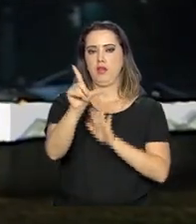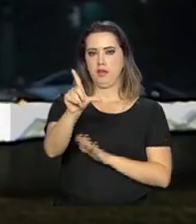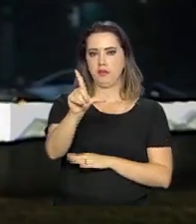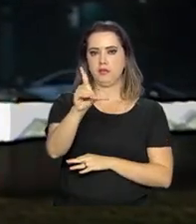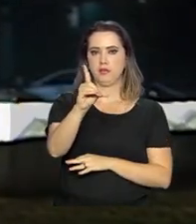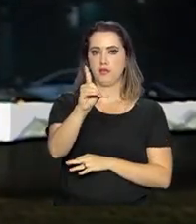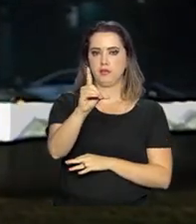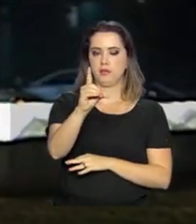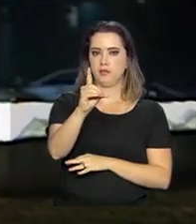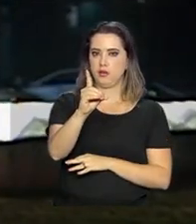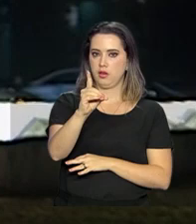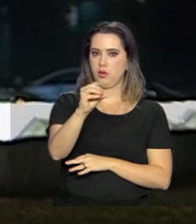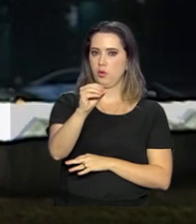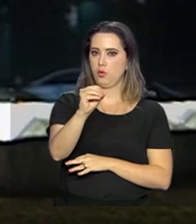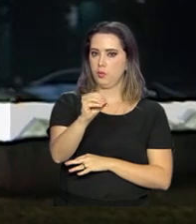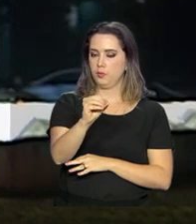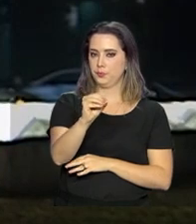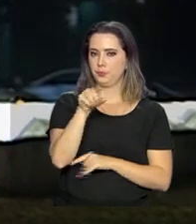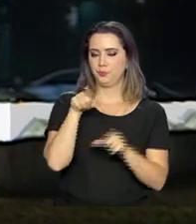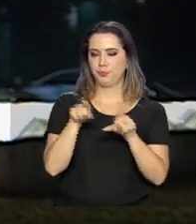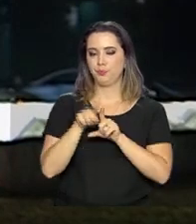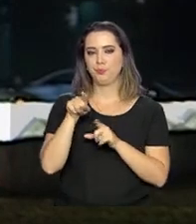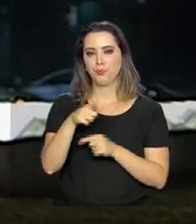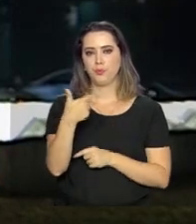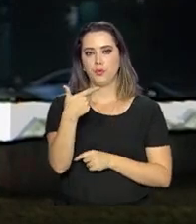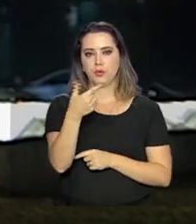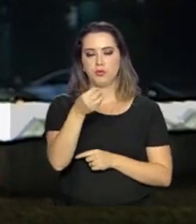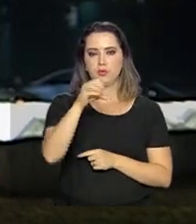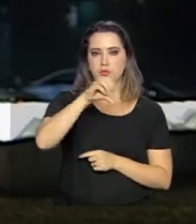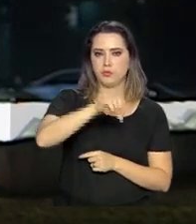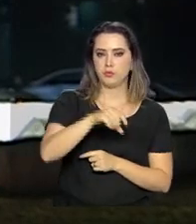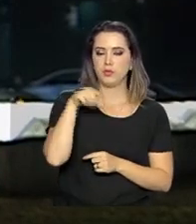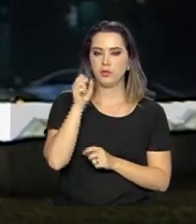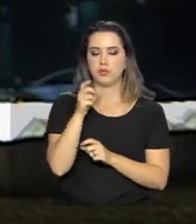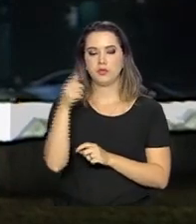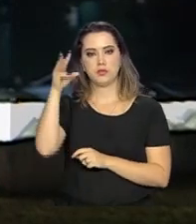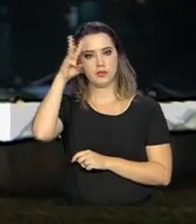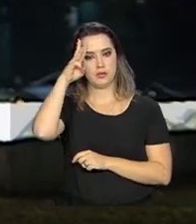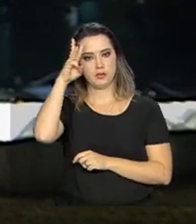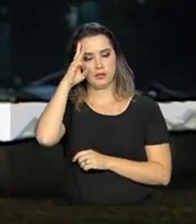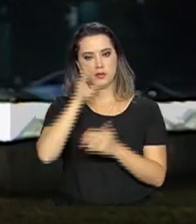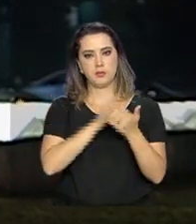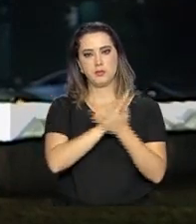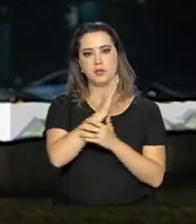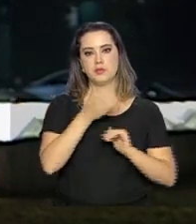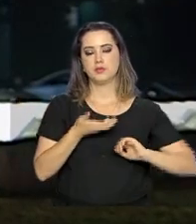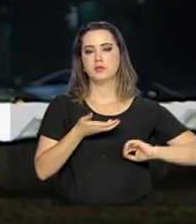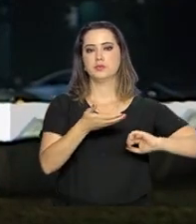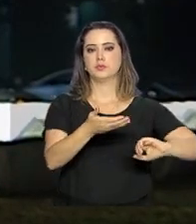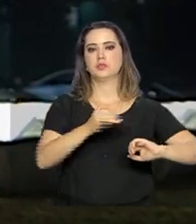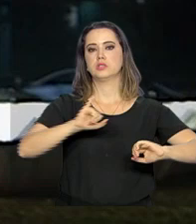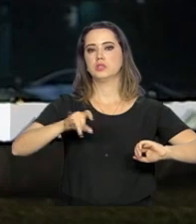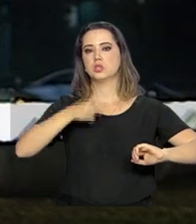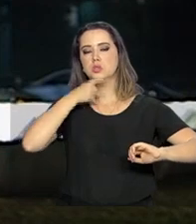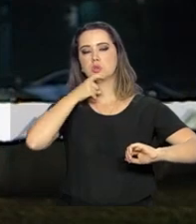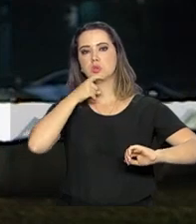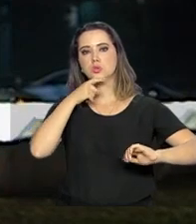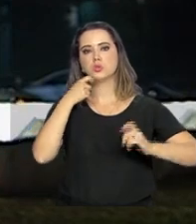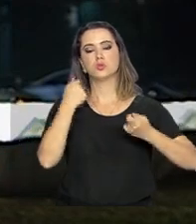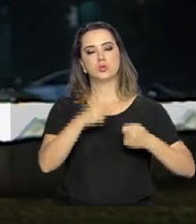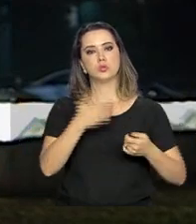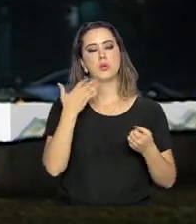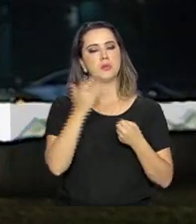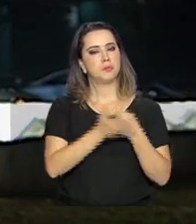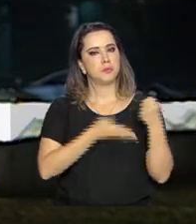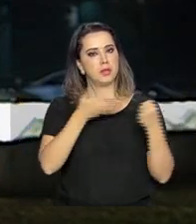orçamentárias pldo de 2019 nesta terça feira aprovada pelo congresso em julho é liddell serve